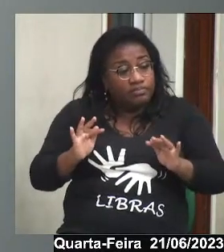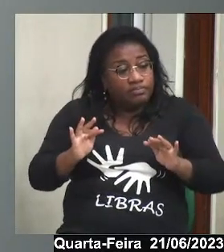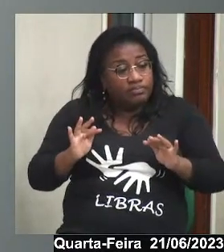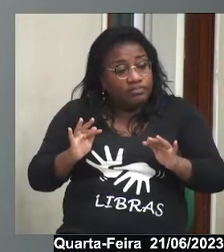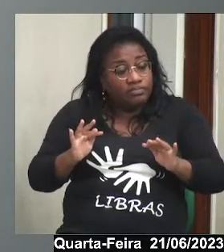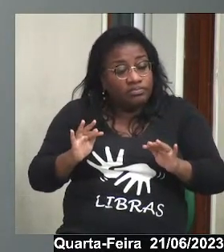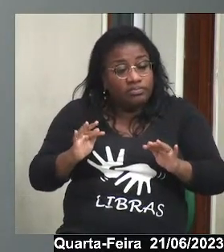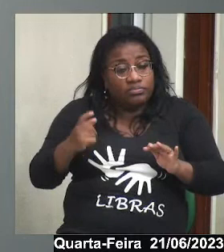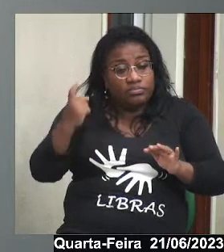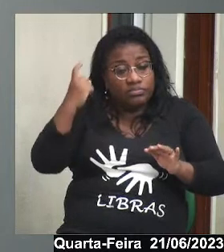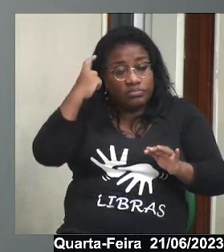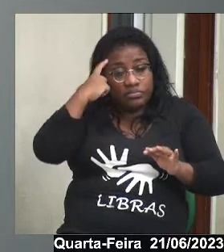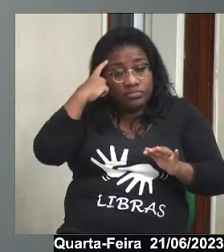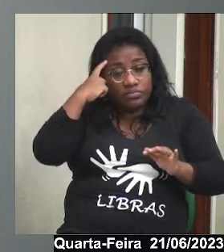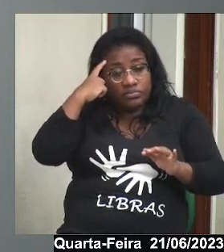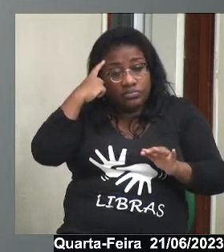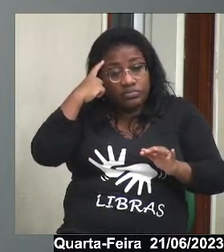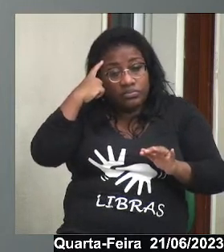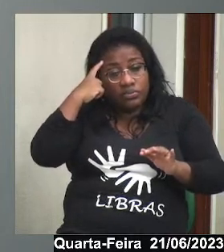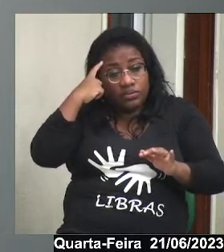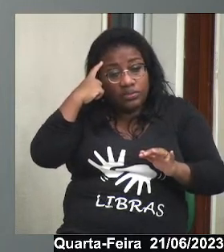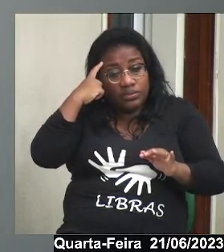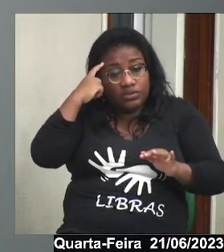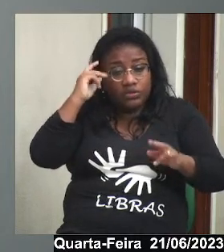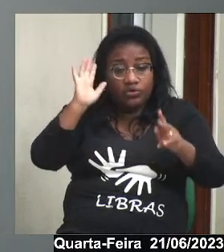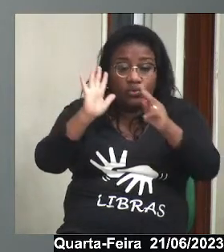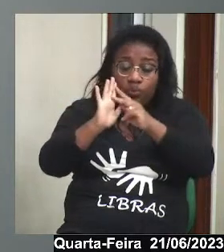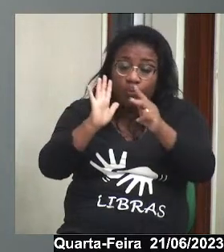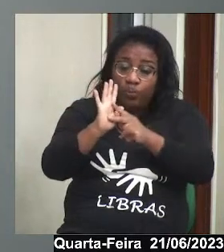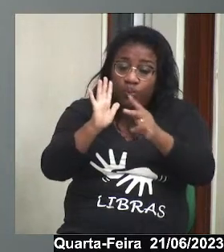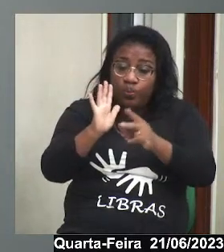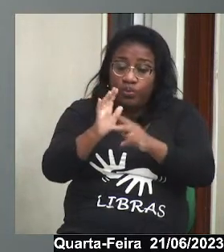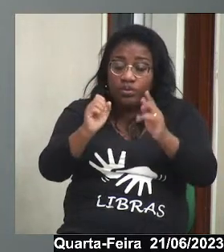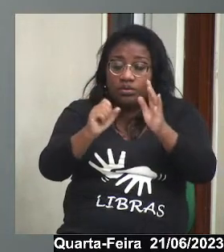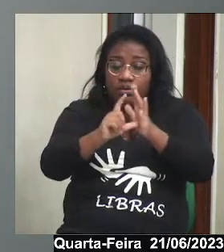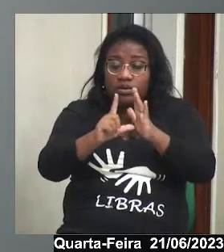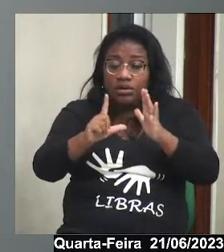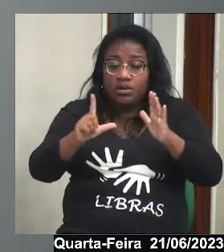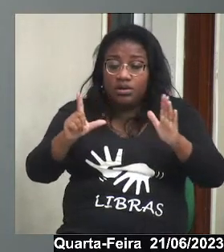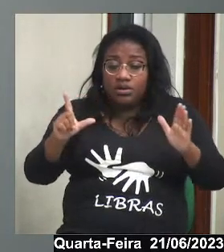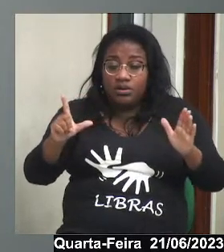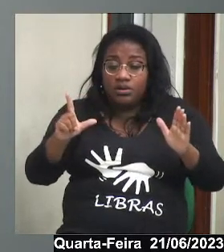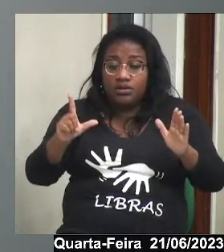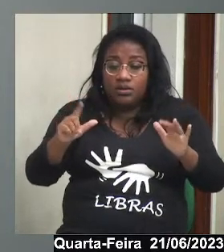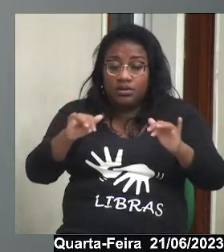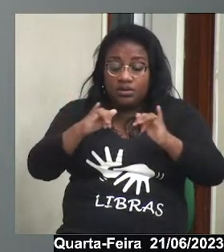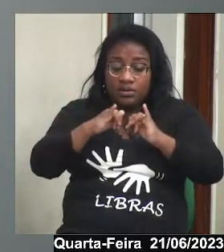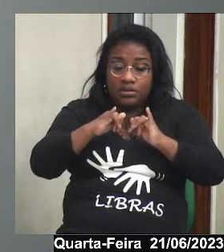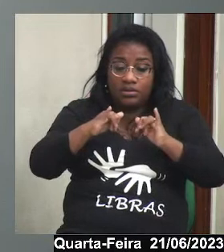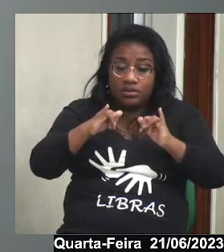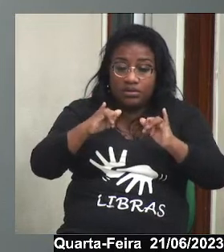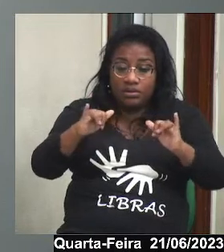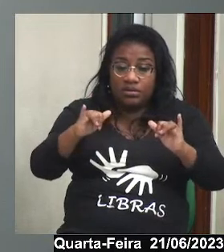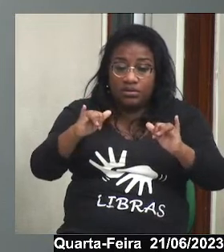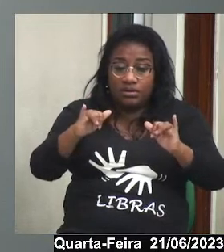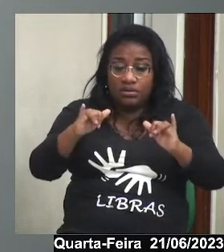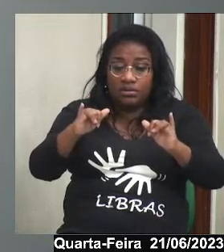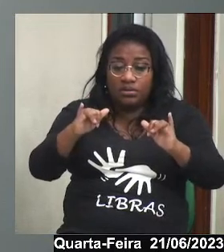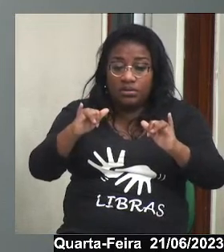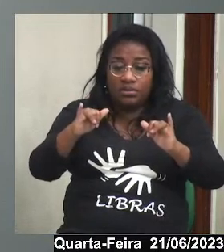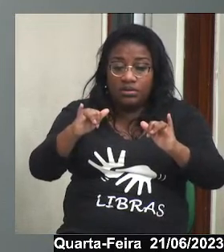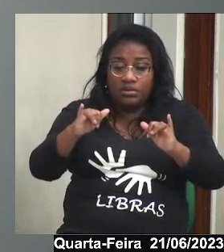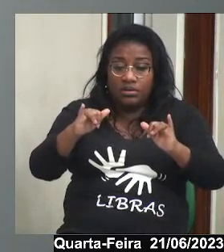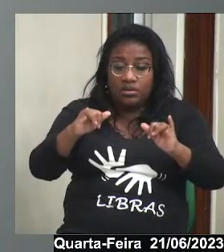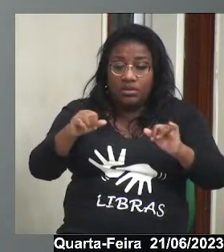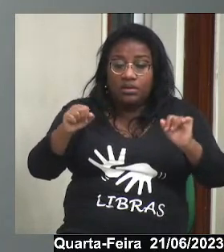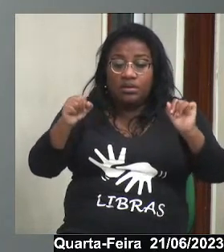recebi uma ideia de projeto de lei de alguns GCMs da nossa cidade, que diz o seguinte: a ideia do projeto